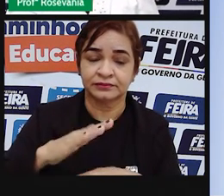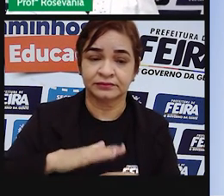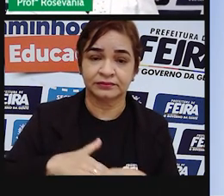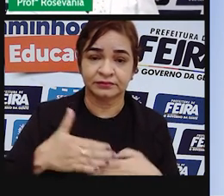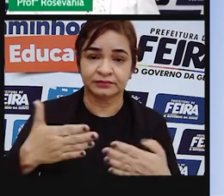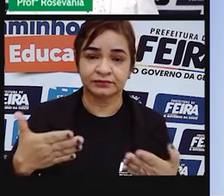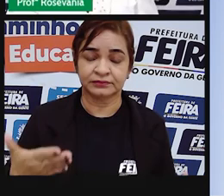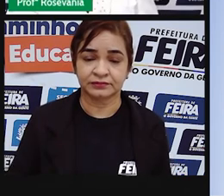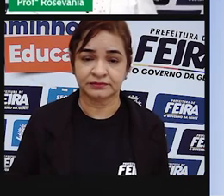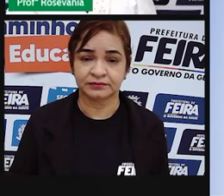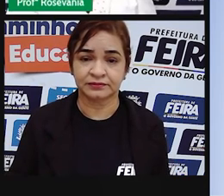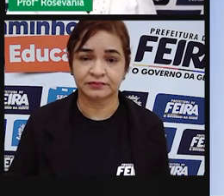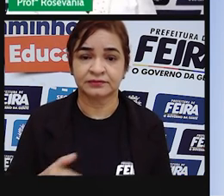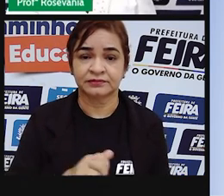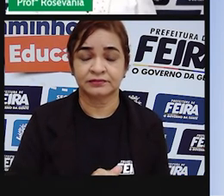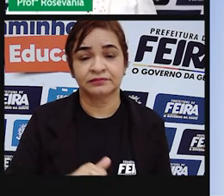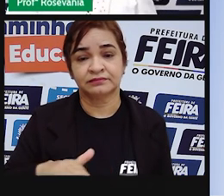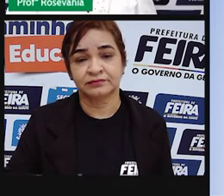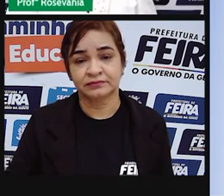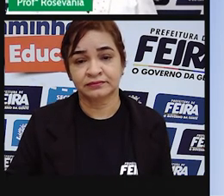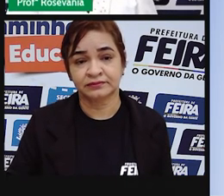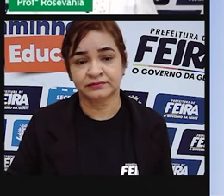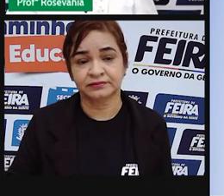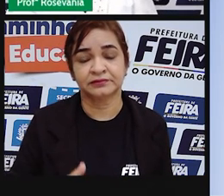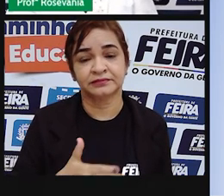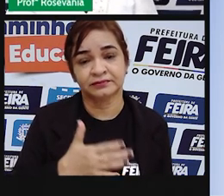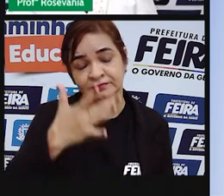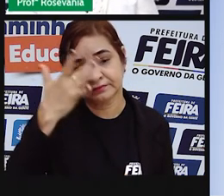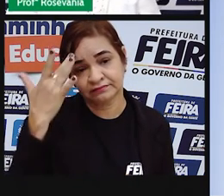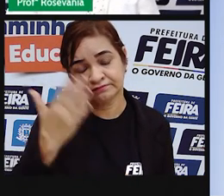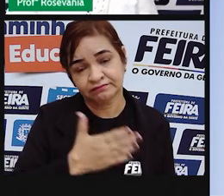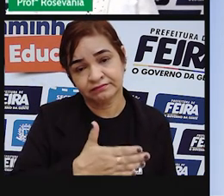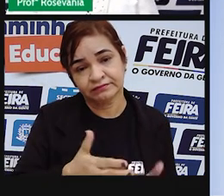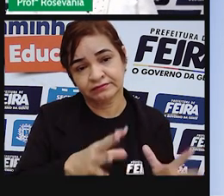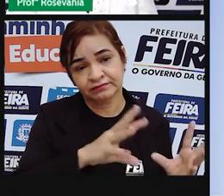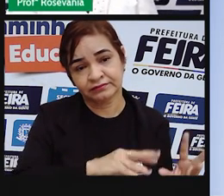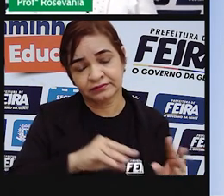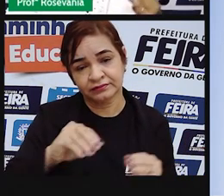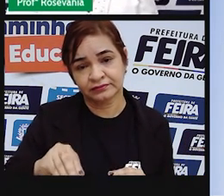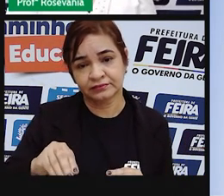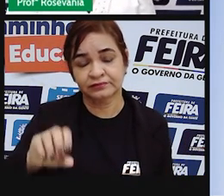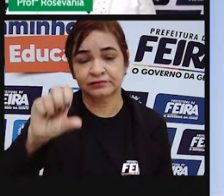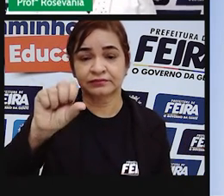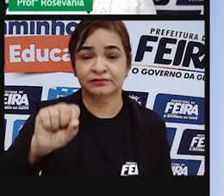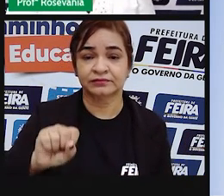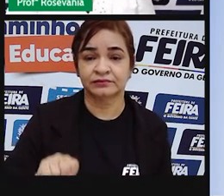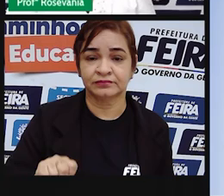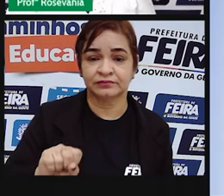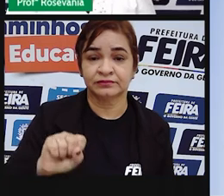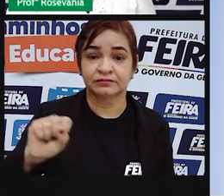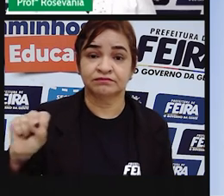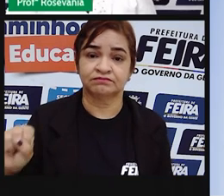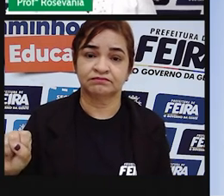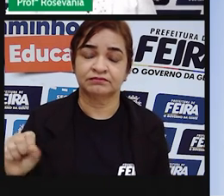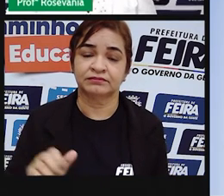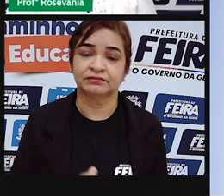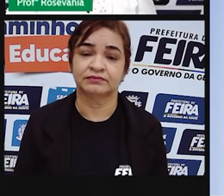característica de migrar para a região centro-oeste colocaram Ligar para a região norte e continuou